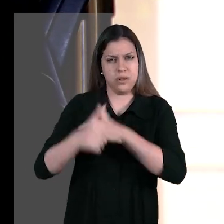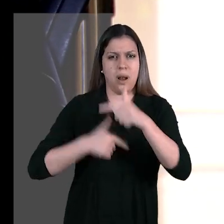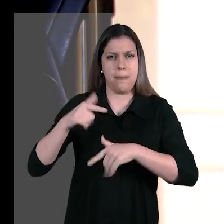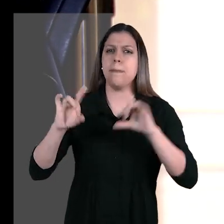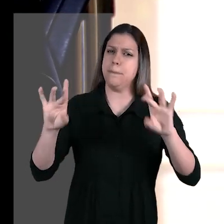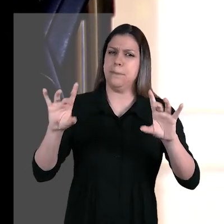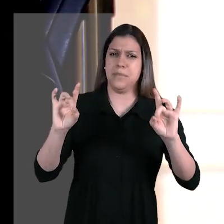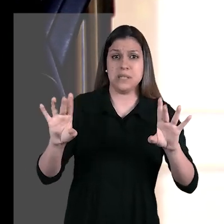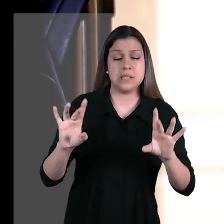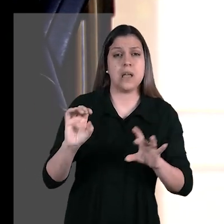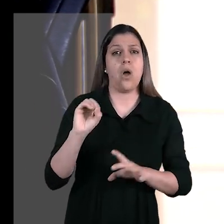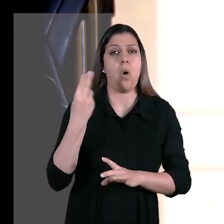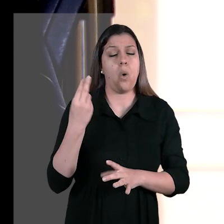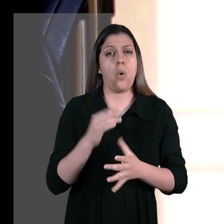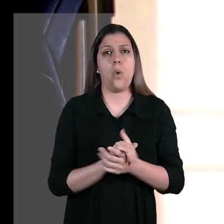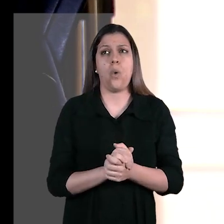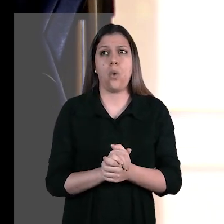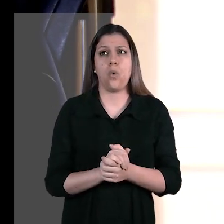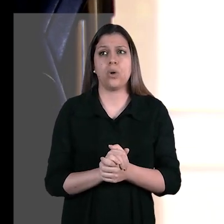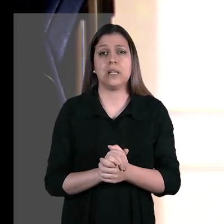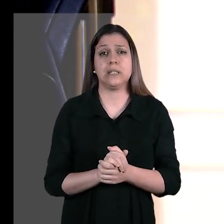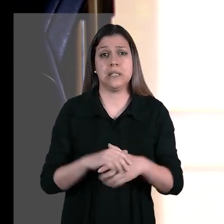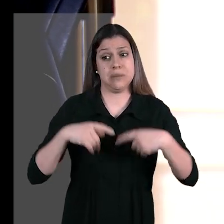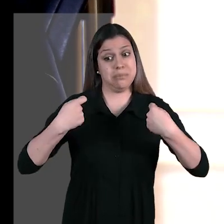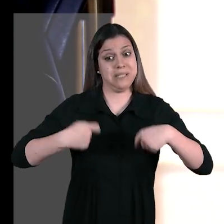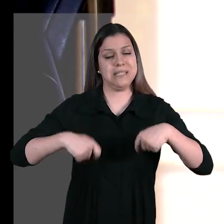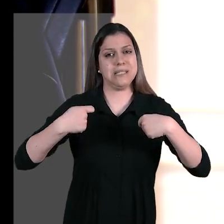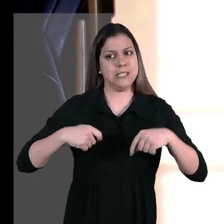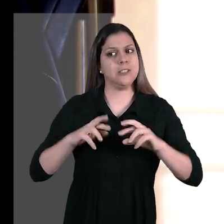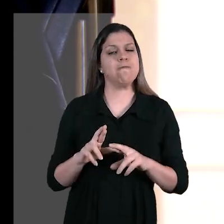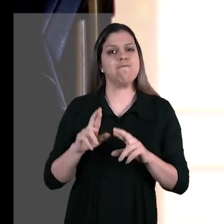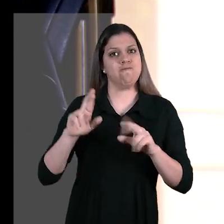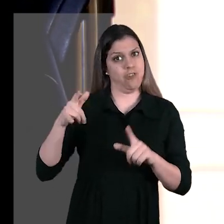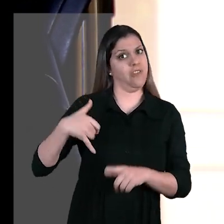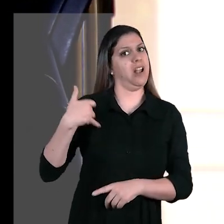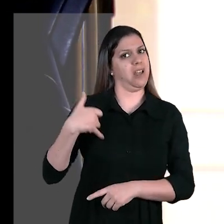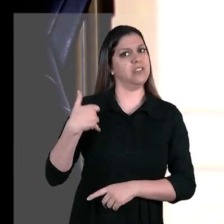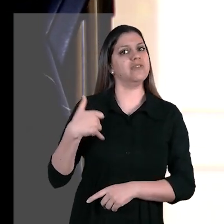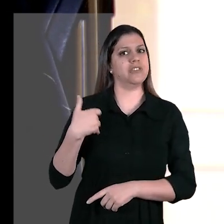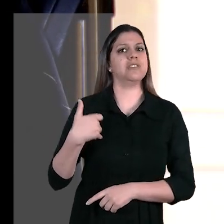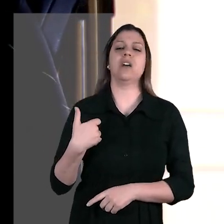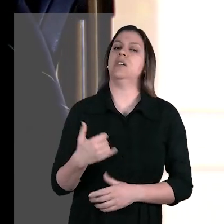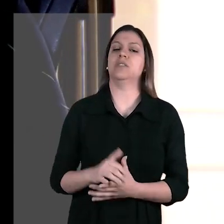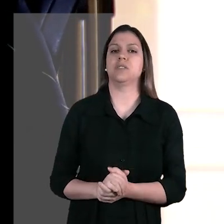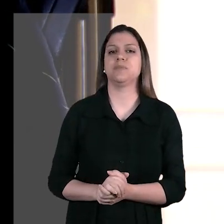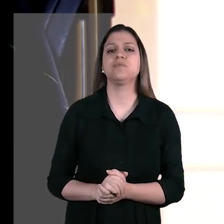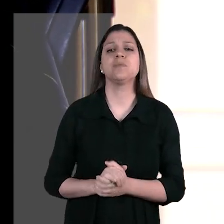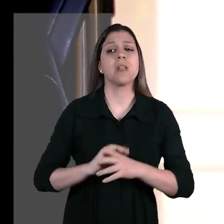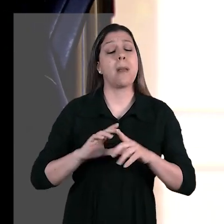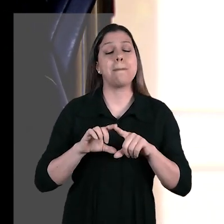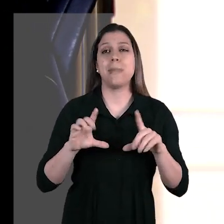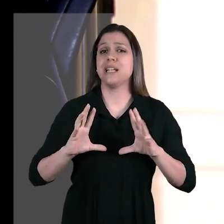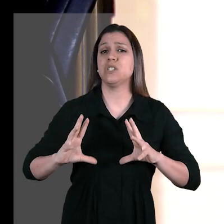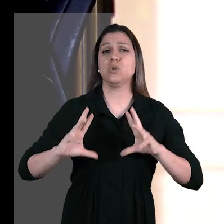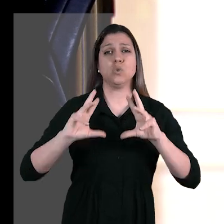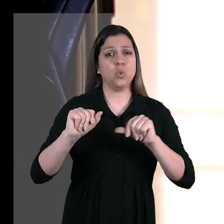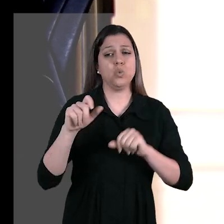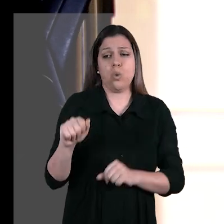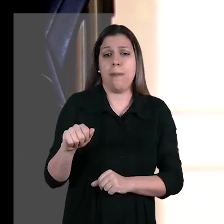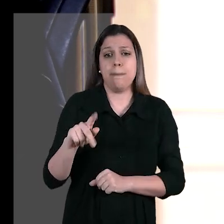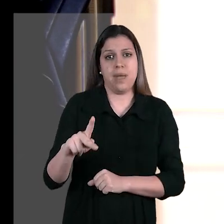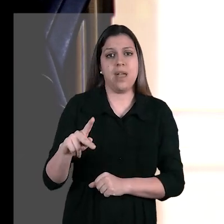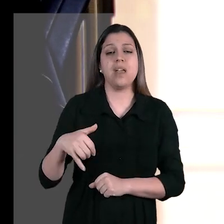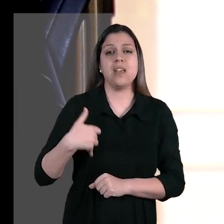atividades especiais ou atividades que mereçam as suas diferenças, todas as aposentadorias vão ter a